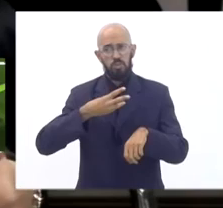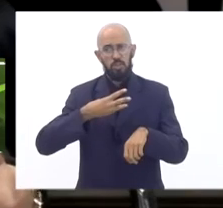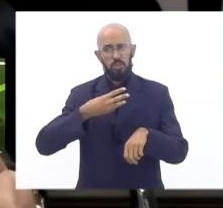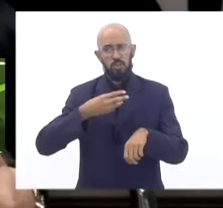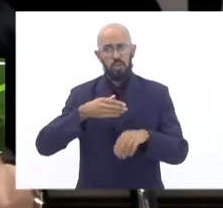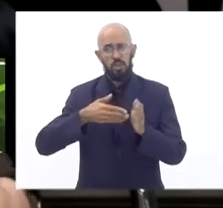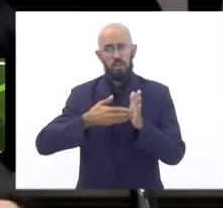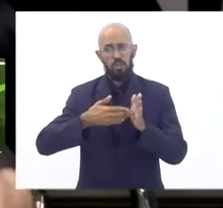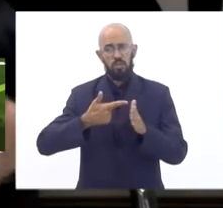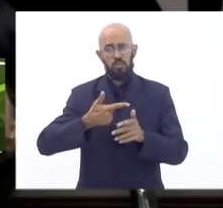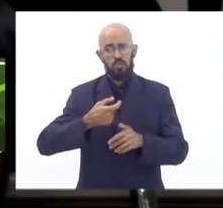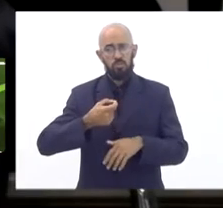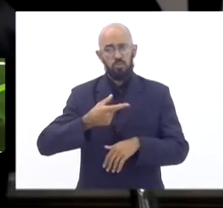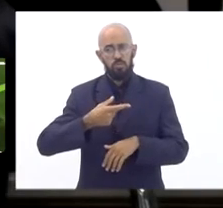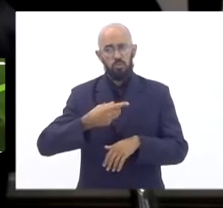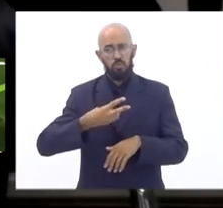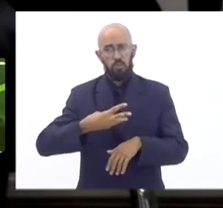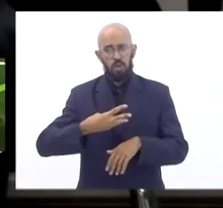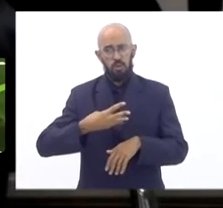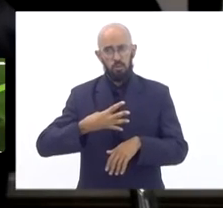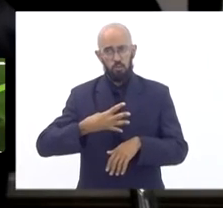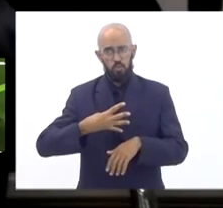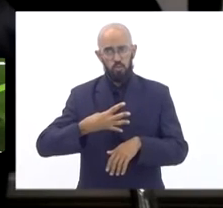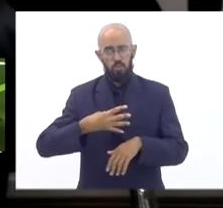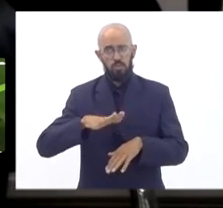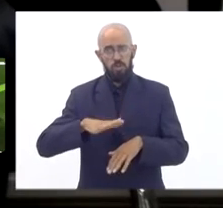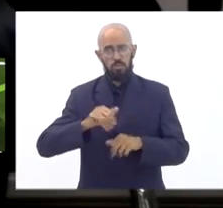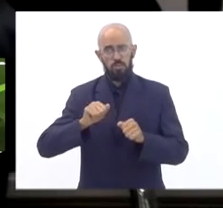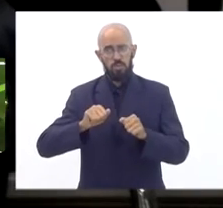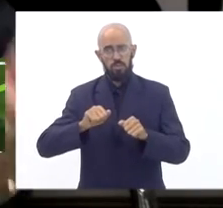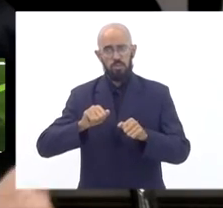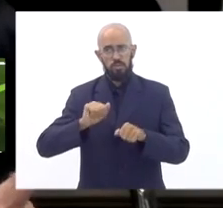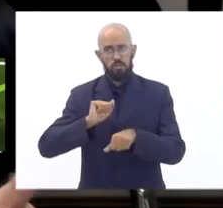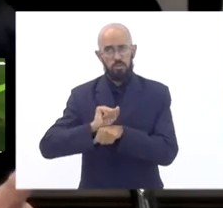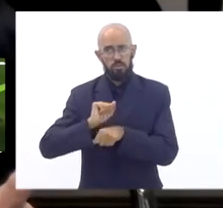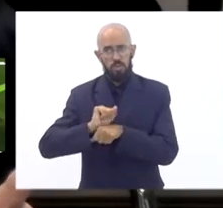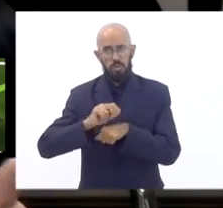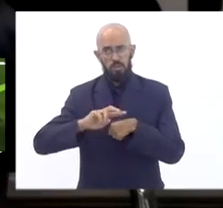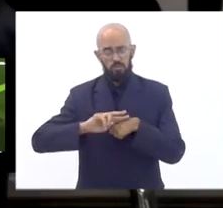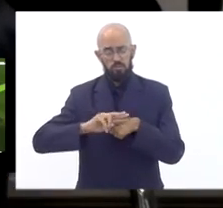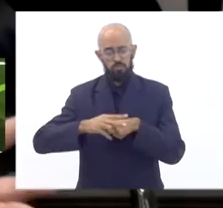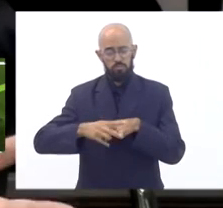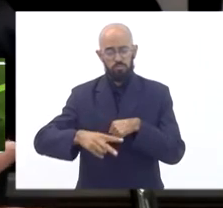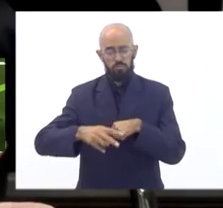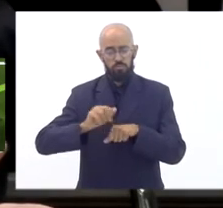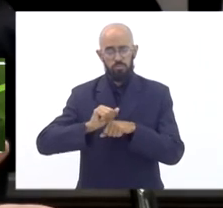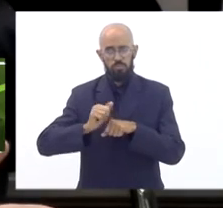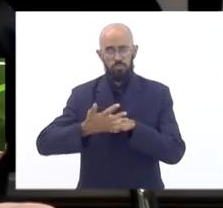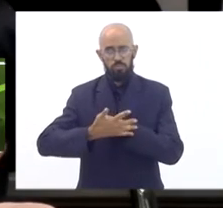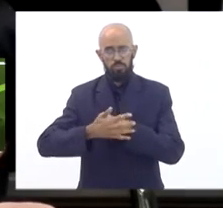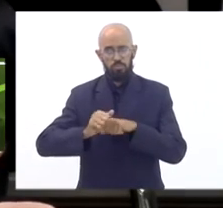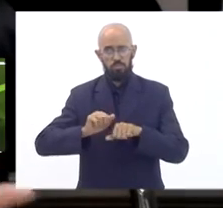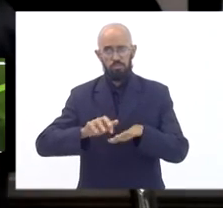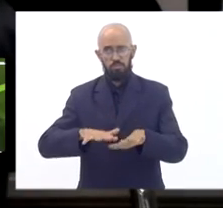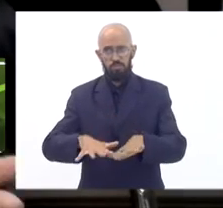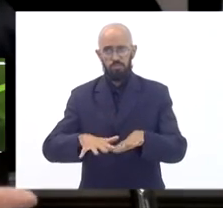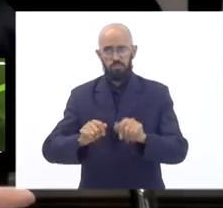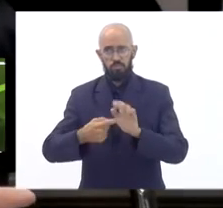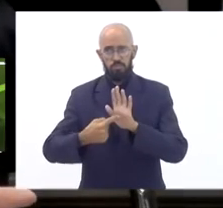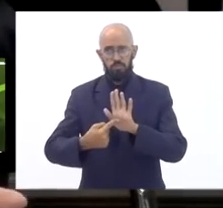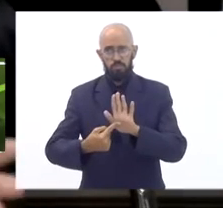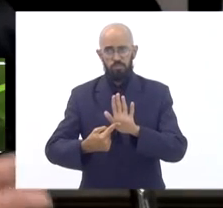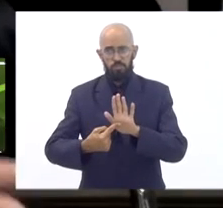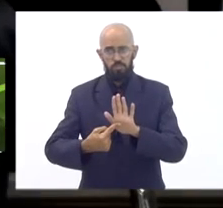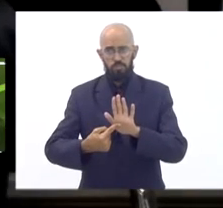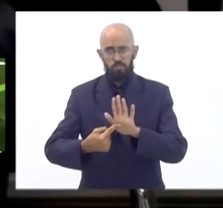ficar muito longe, só que também para a gente esperar os efeitos econômicos da pandemia se mostrarem de forma mais compatível,